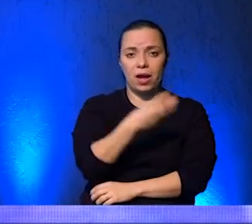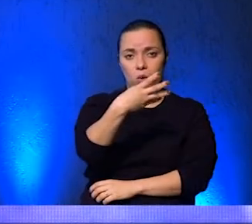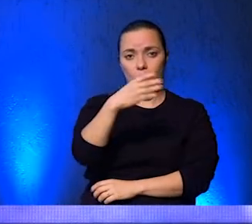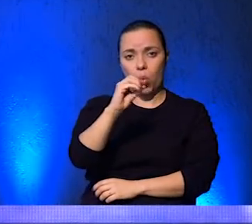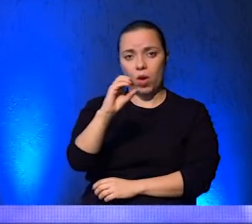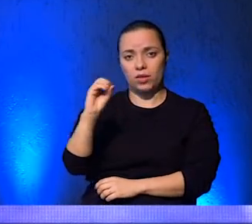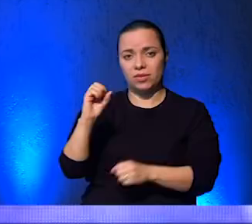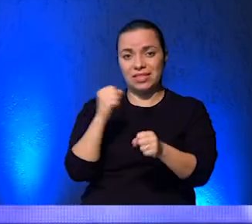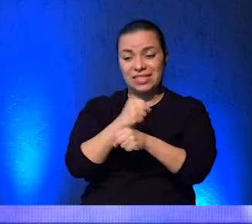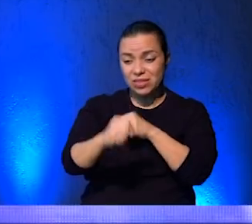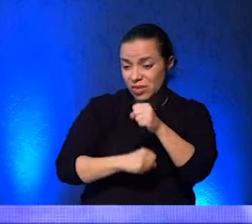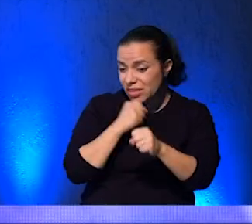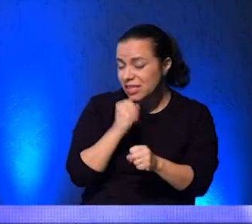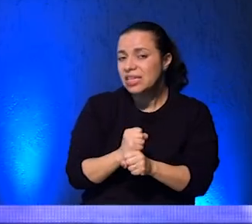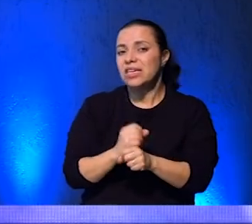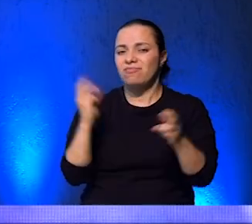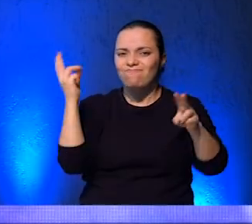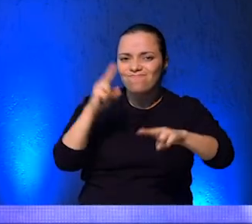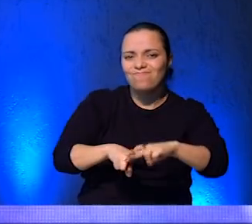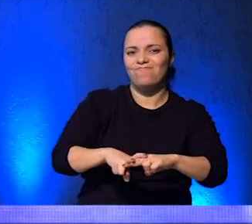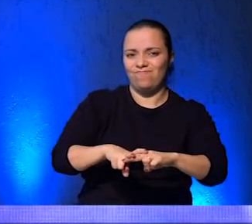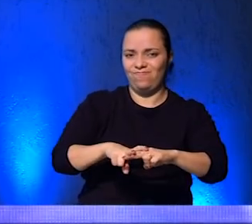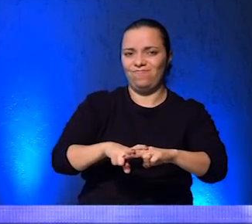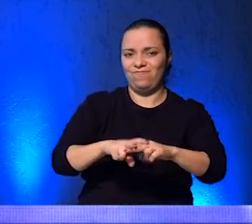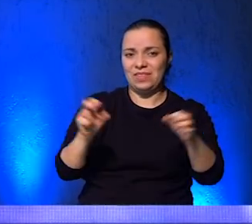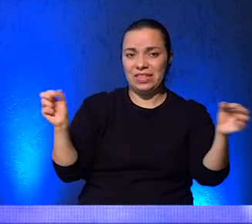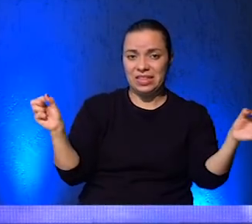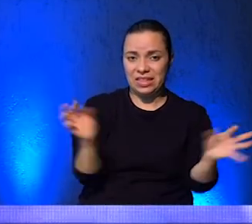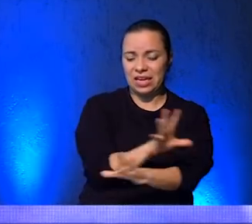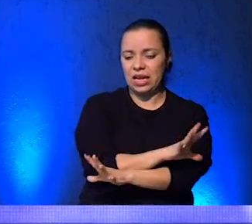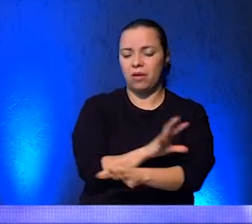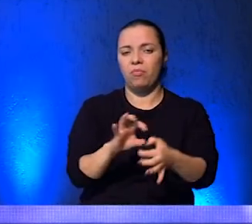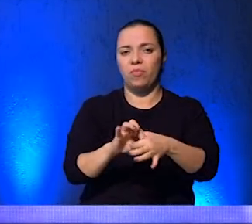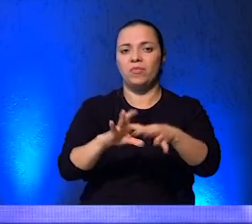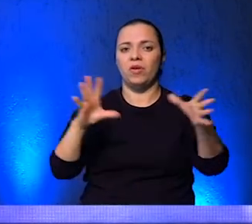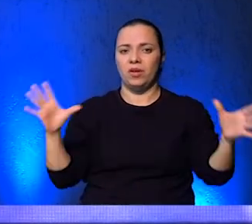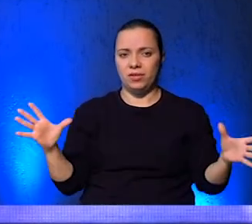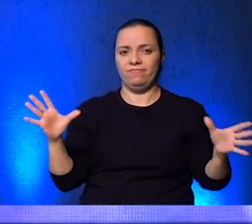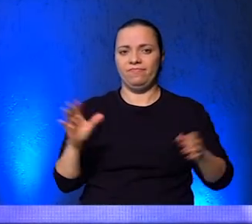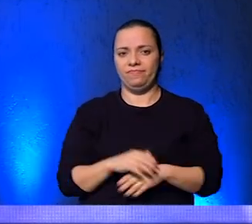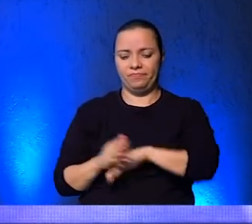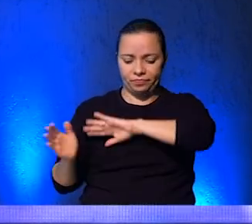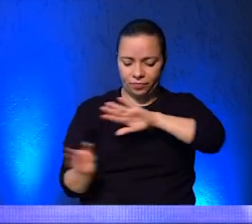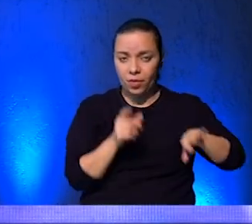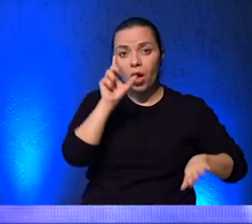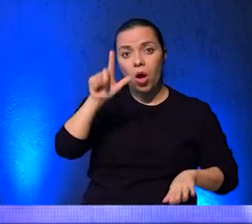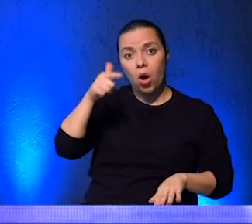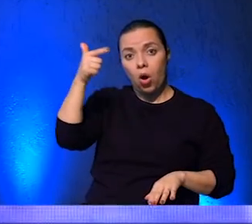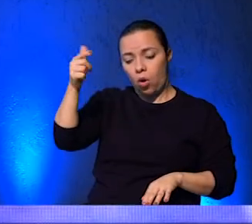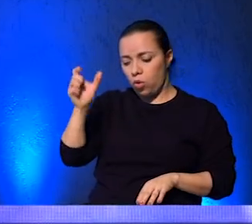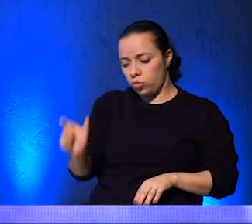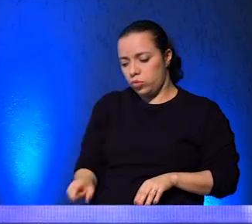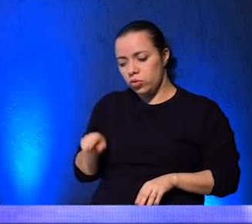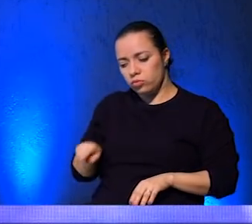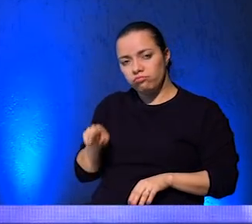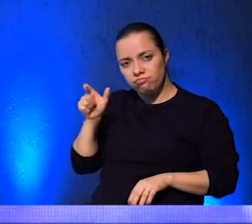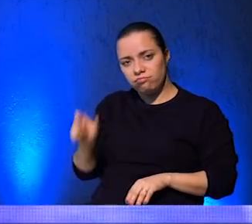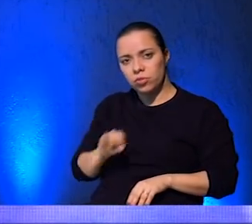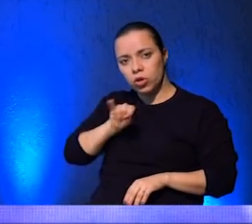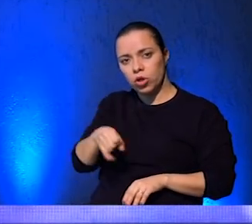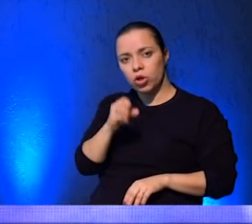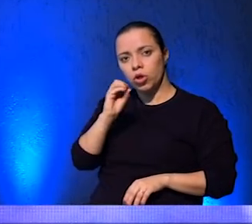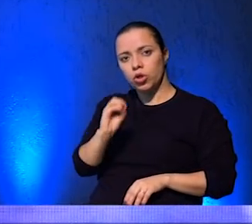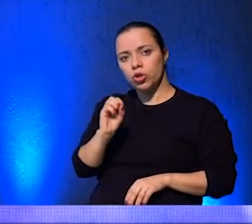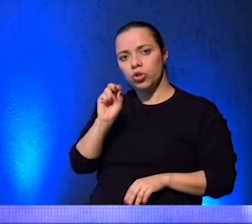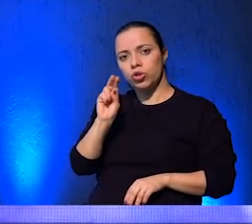transformados em libertação e vitória você vai encontrar o josué que pode viver o milagre de deus